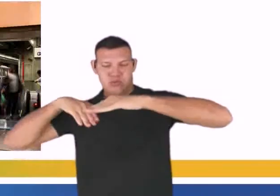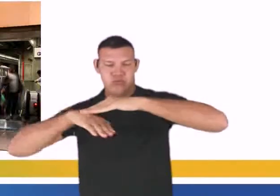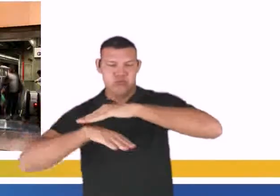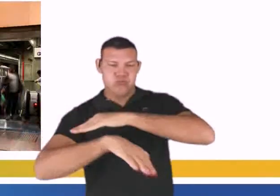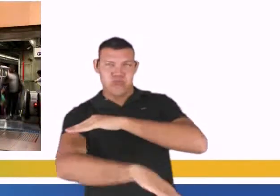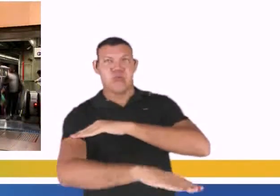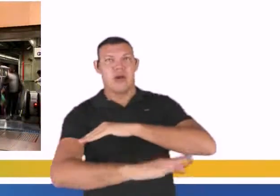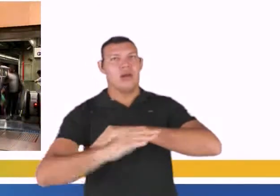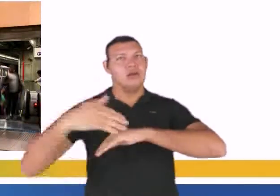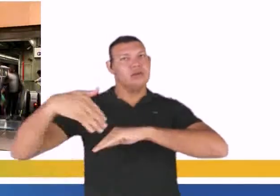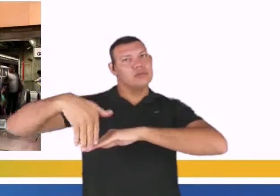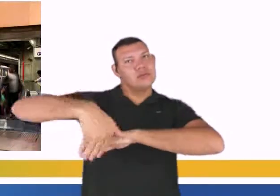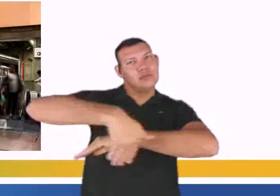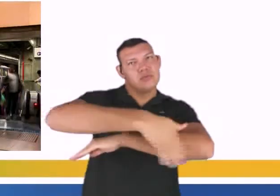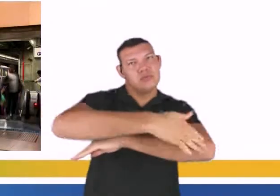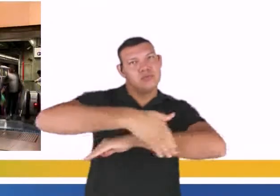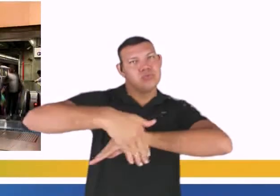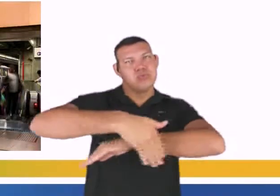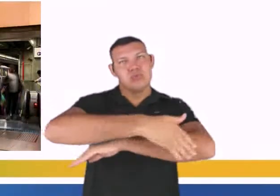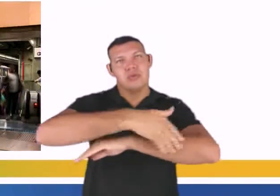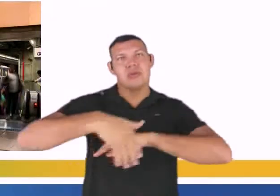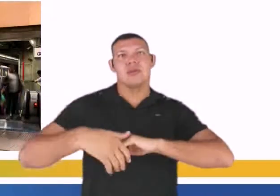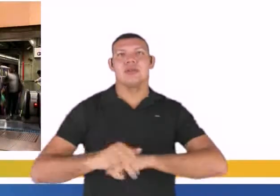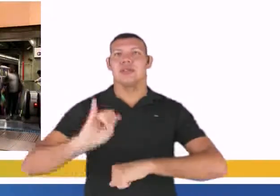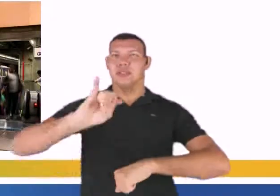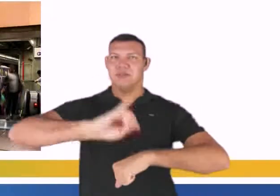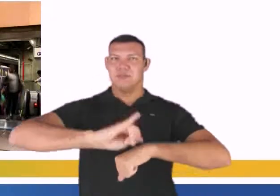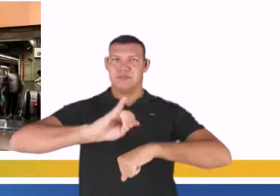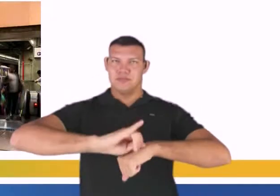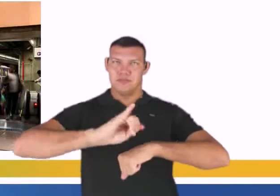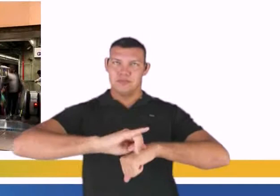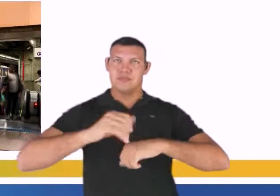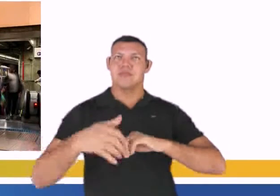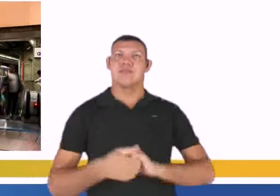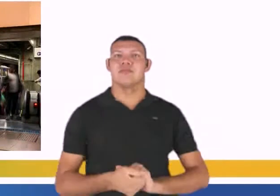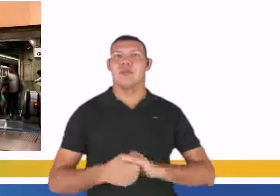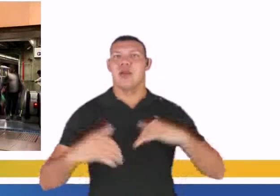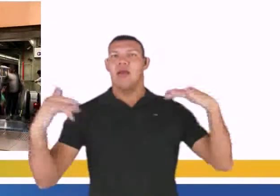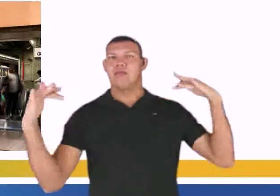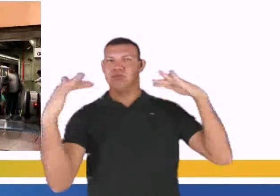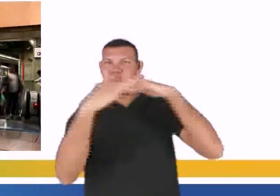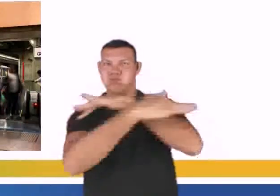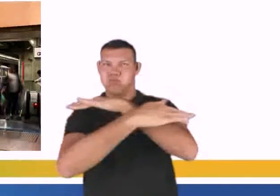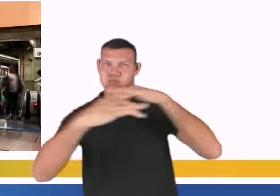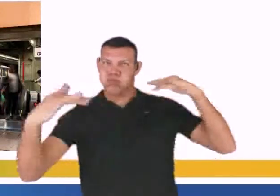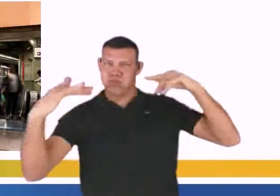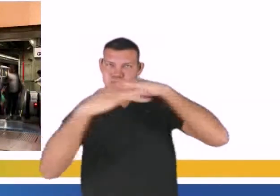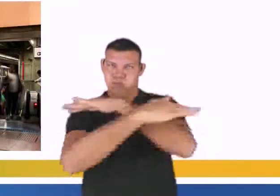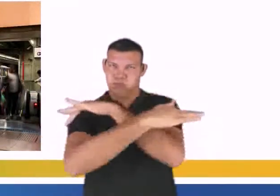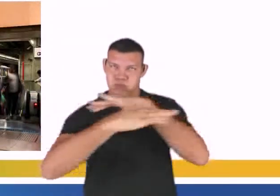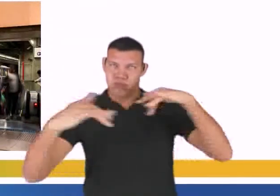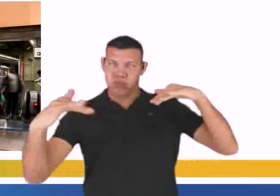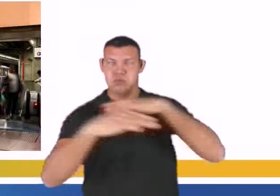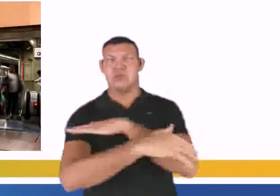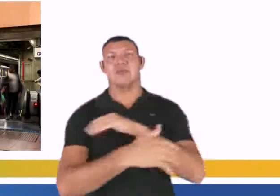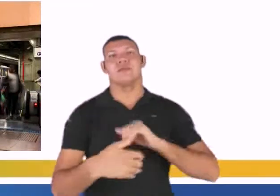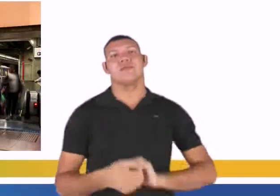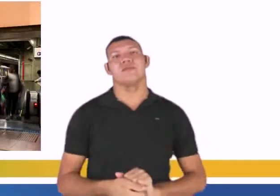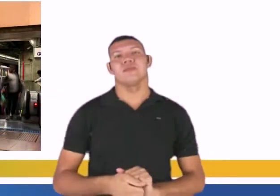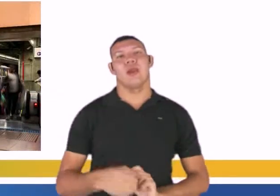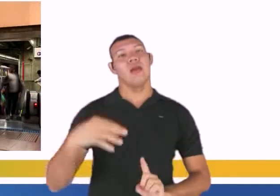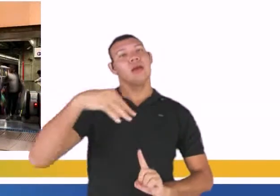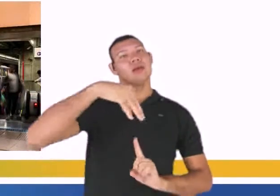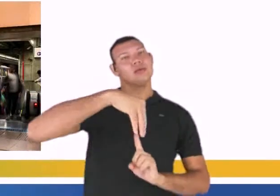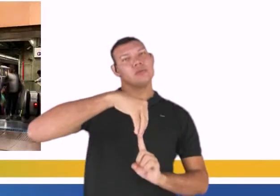numa calçada bem larga, certamente de uma capital, onde há um trânsito bem grande de pessoas, e nos pontos